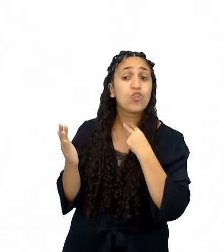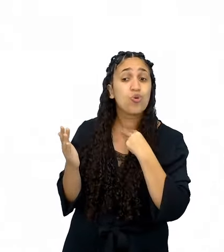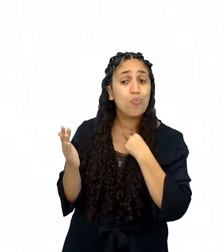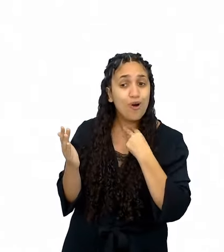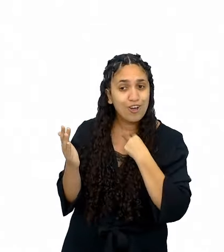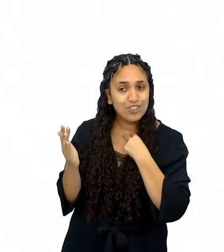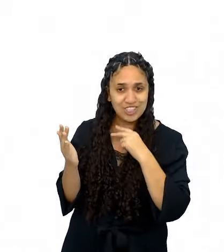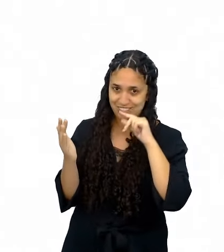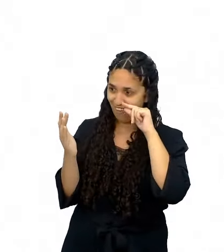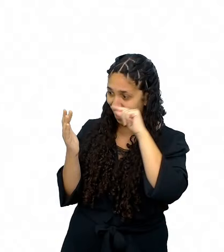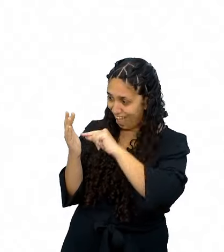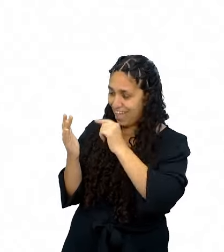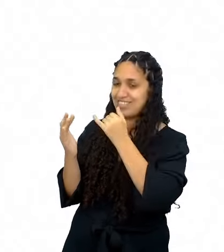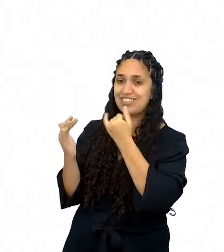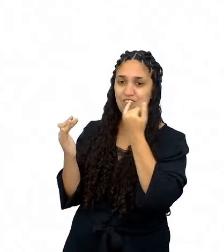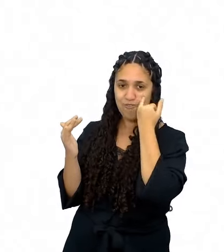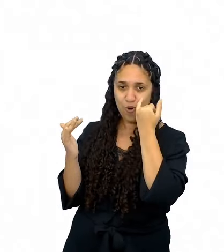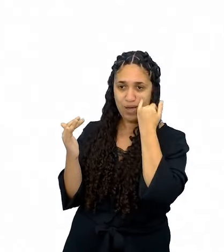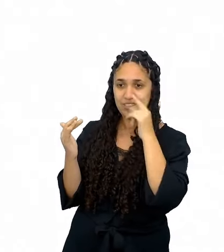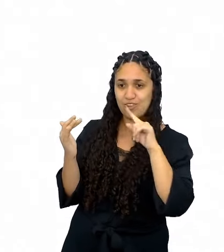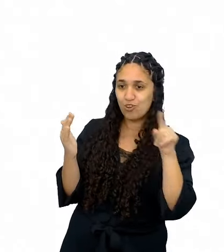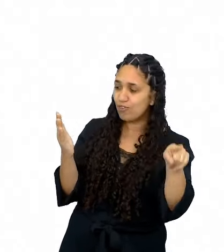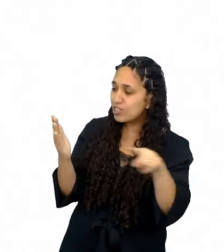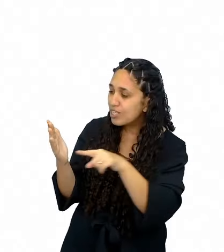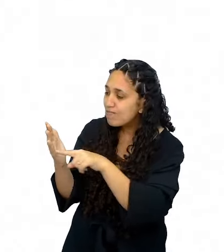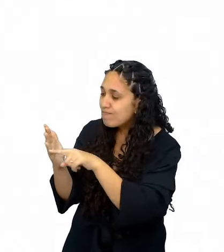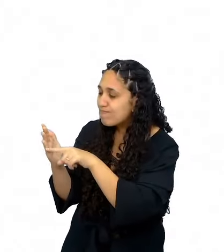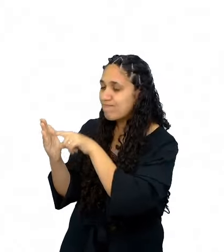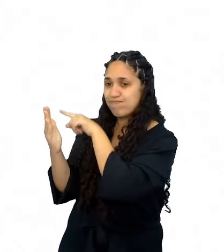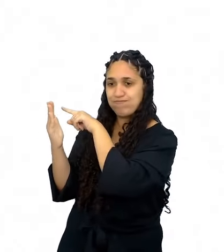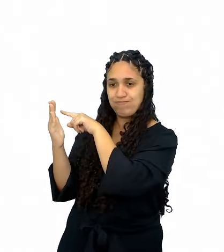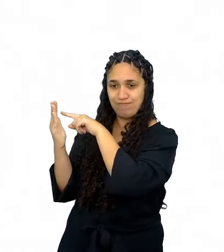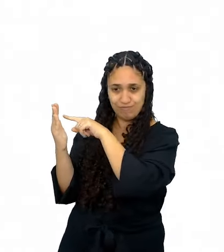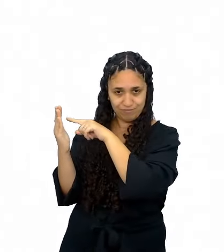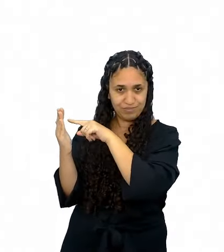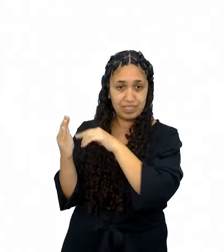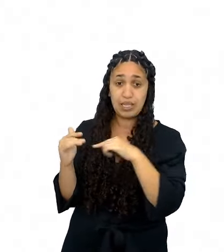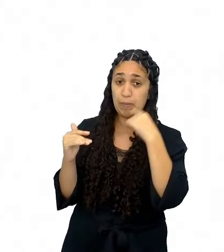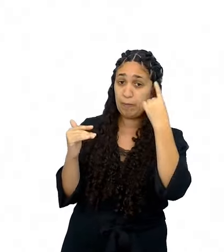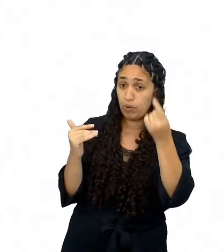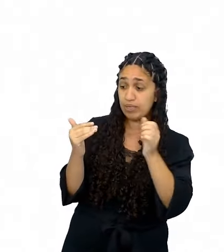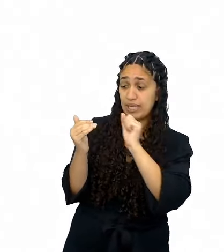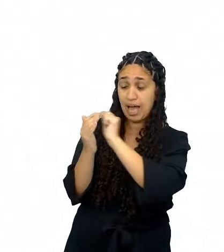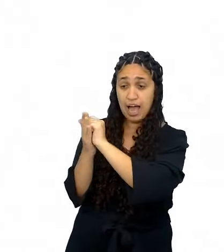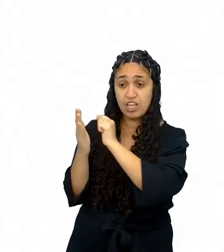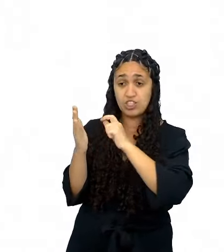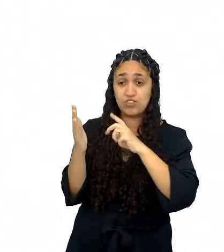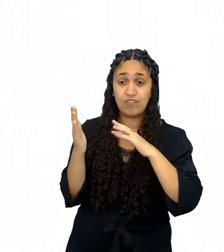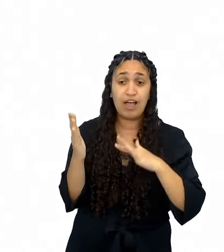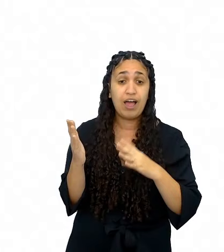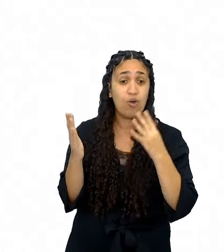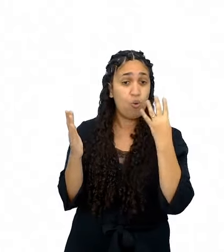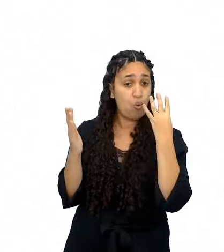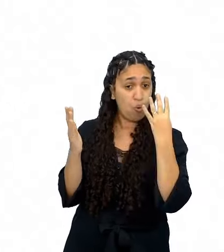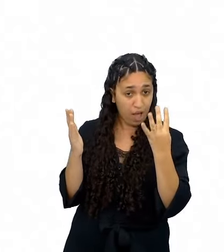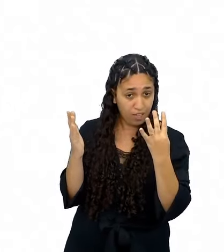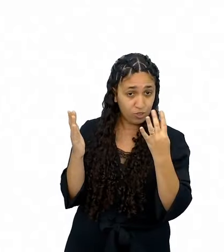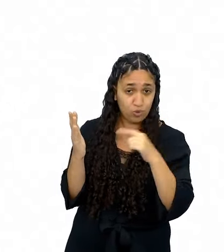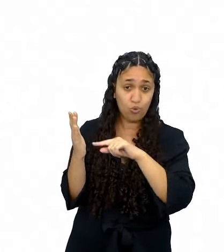os estudantes irão reler o que foi grifado e anotar ao lado de cada parágrafo o assunto